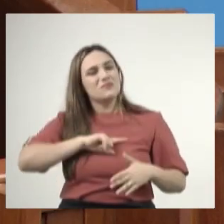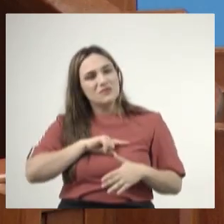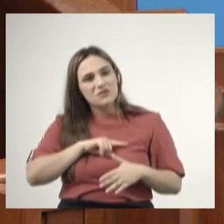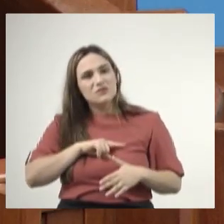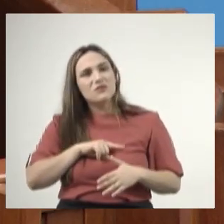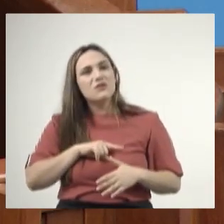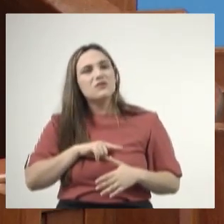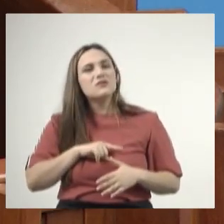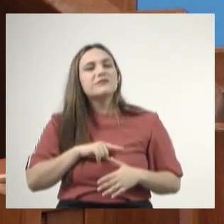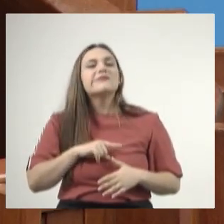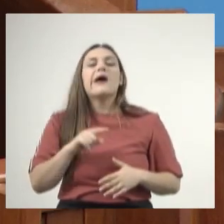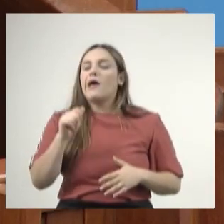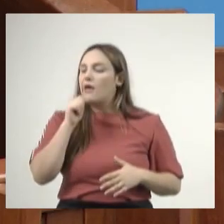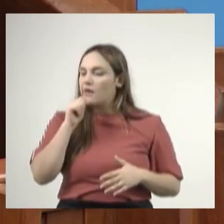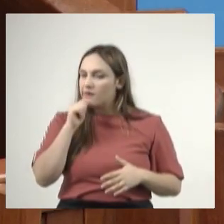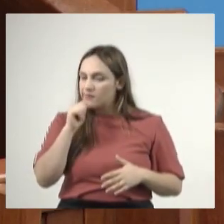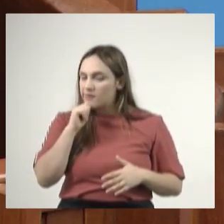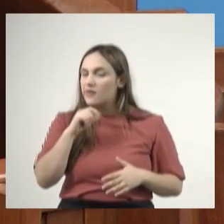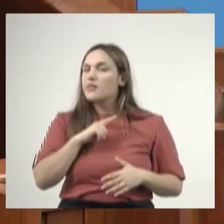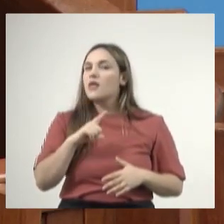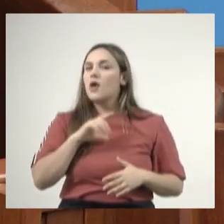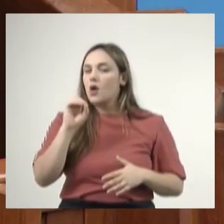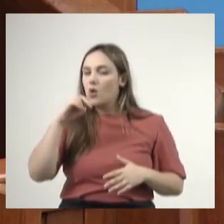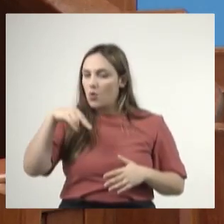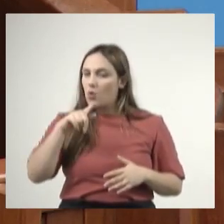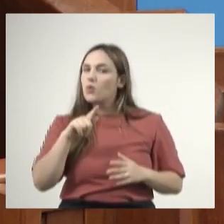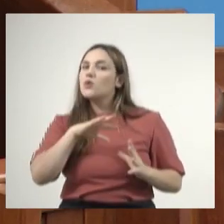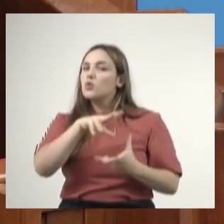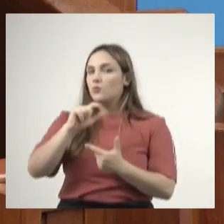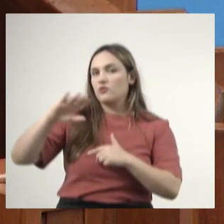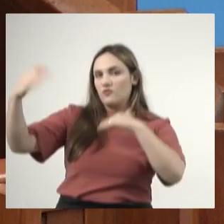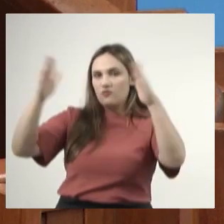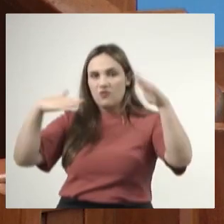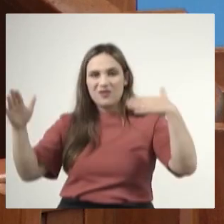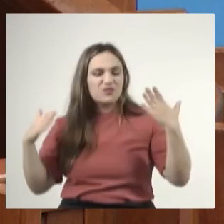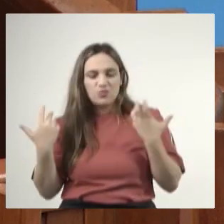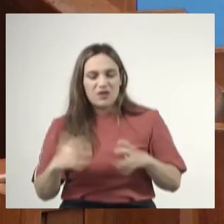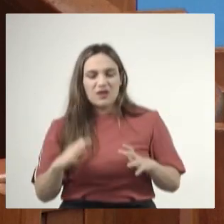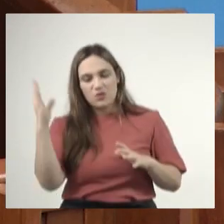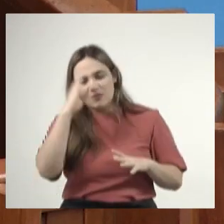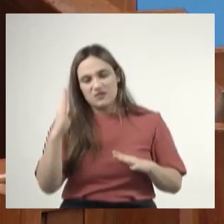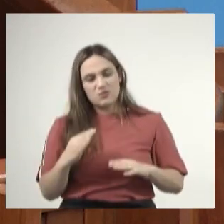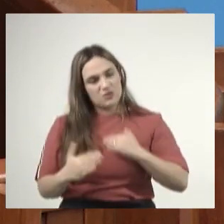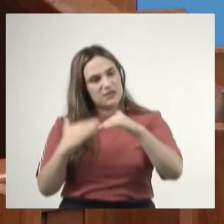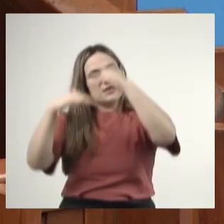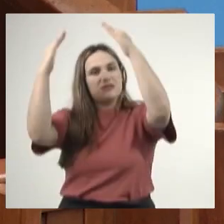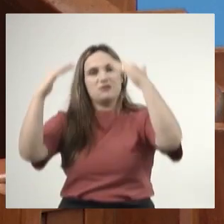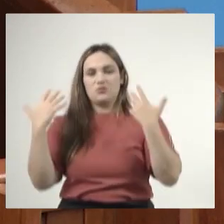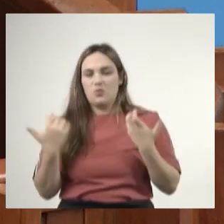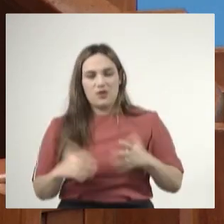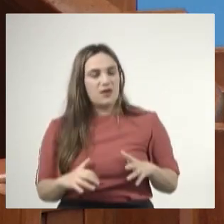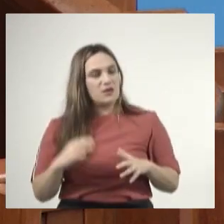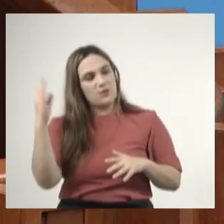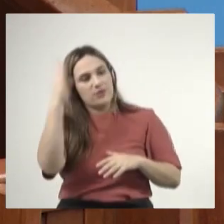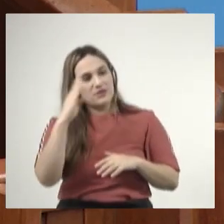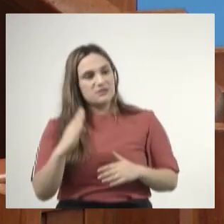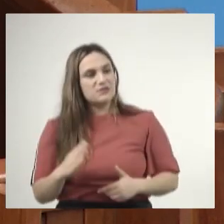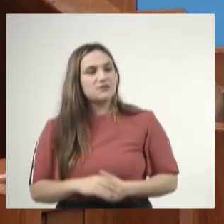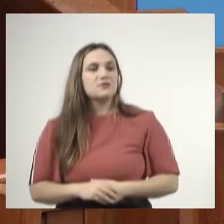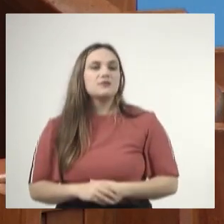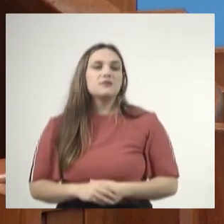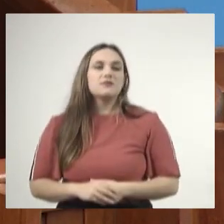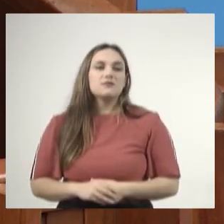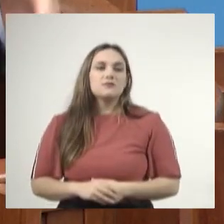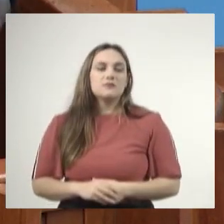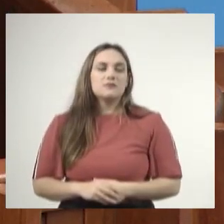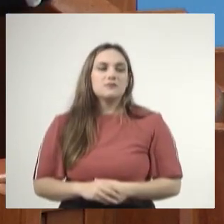ONGs internacionais que não quer que o Brasil produza, não quer que o Brasil cresça, não quer que o Brasil seja, que